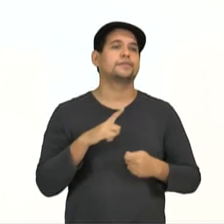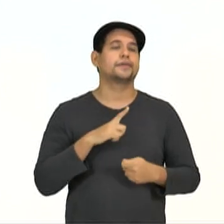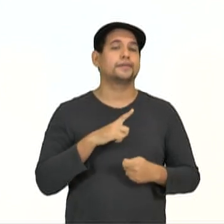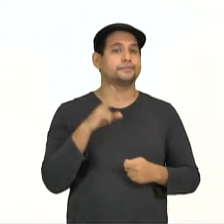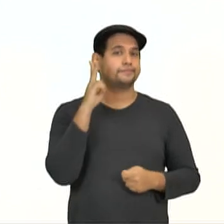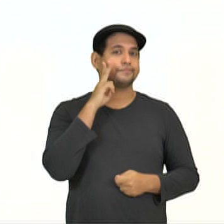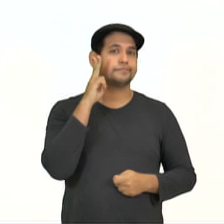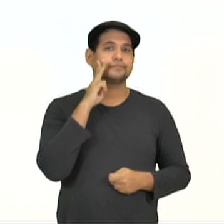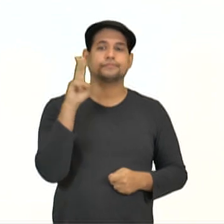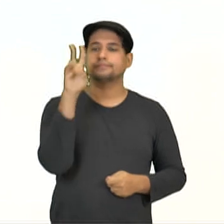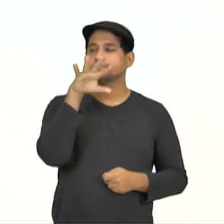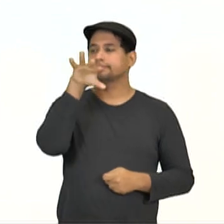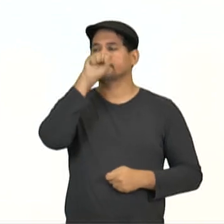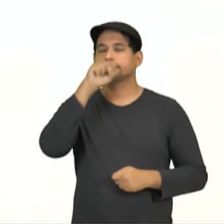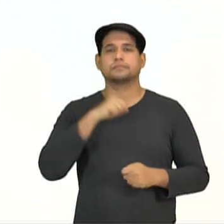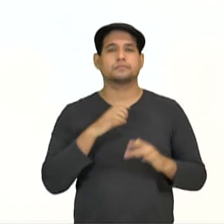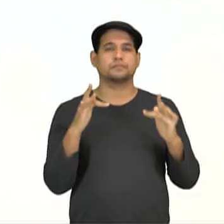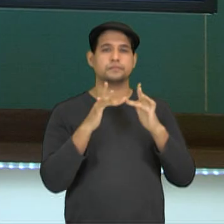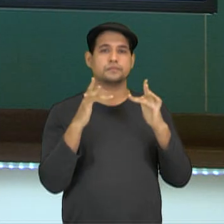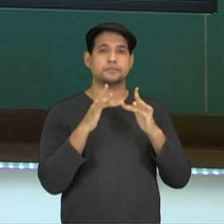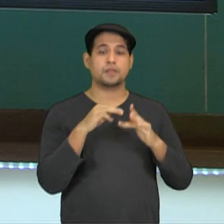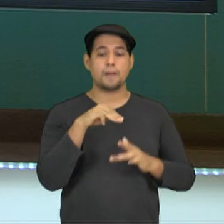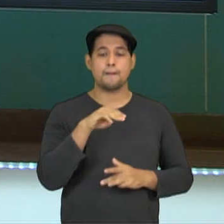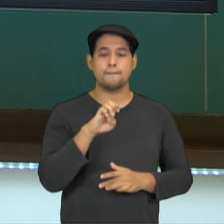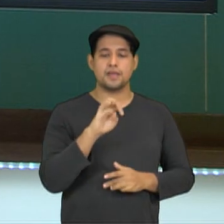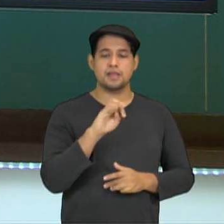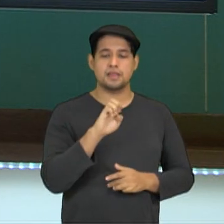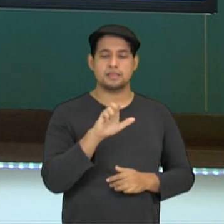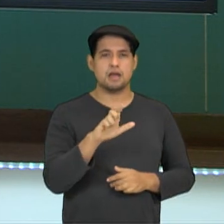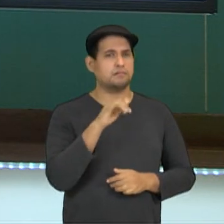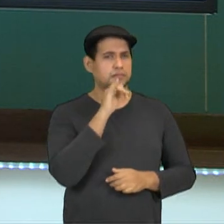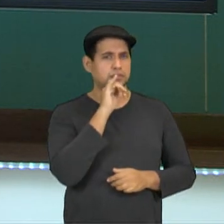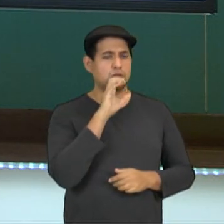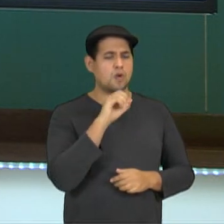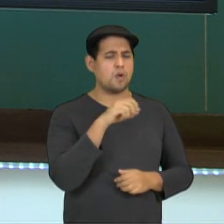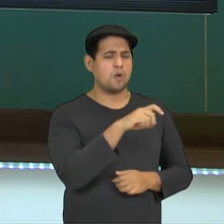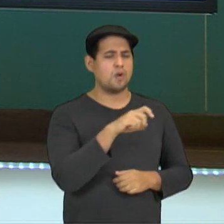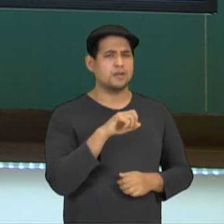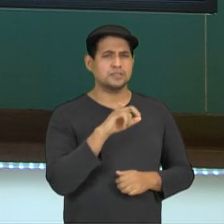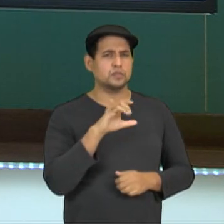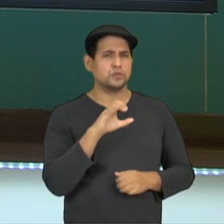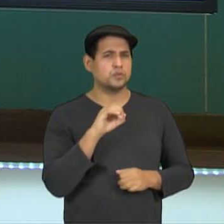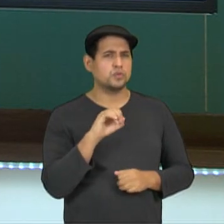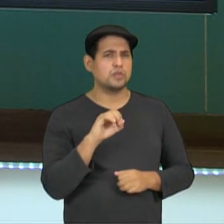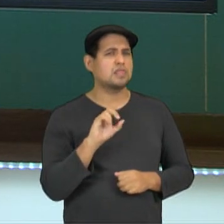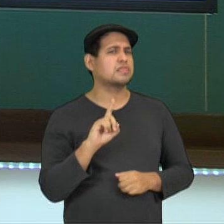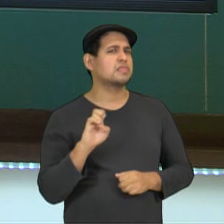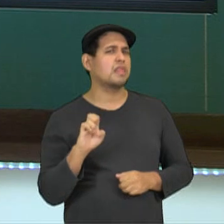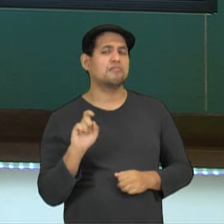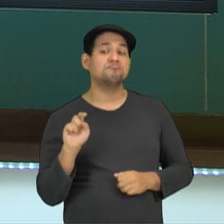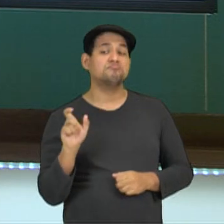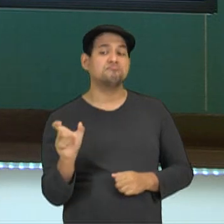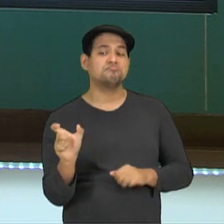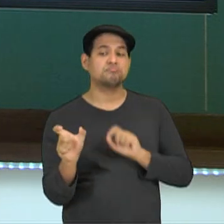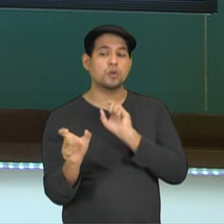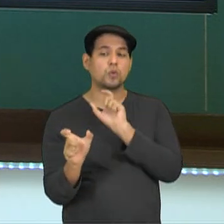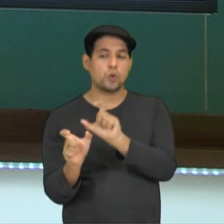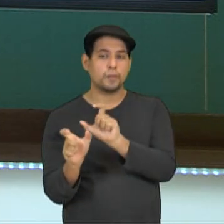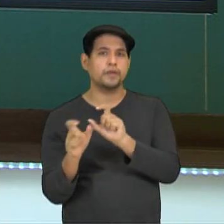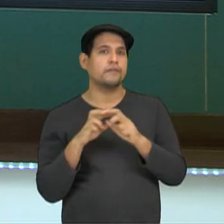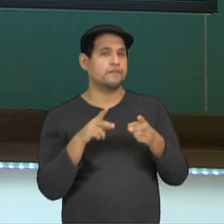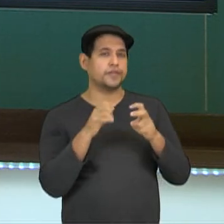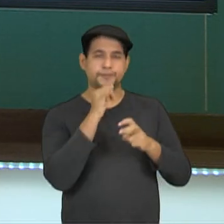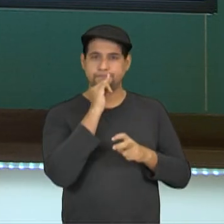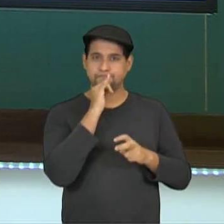que o oxigênio está ligado com o metal, você vai colocar óxido de e o nome do metal. Só isso. Vamos dar uma olhada